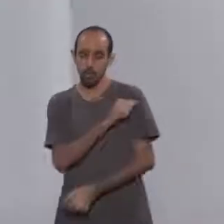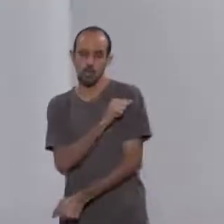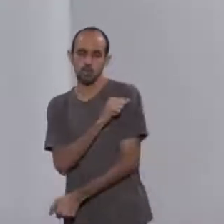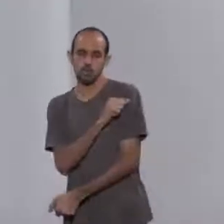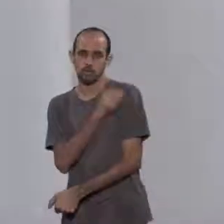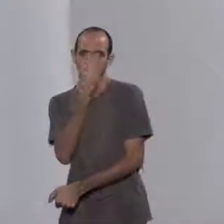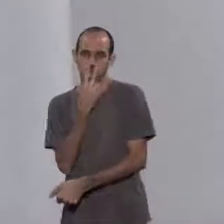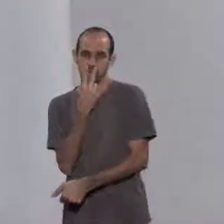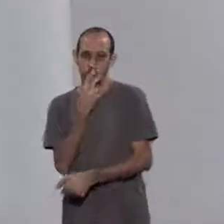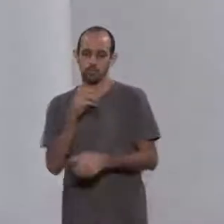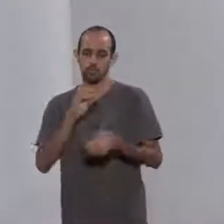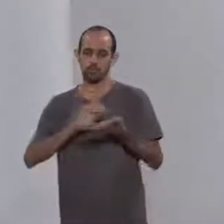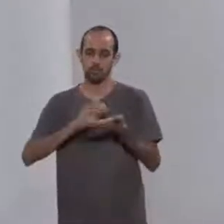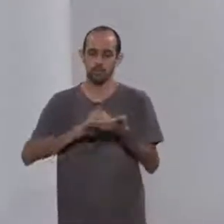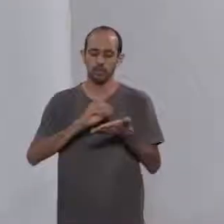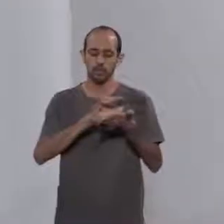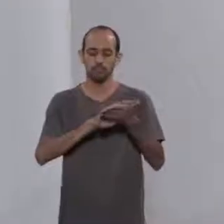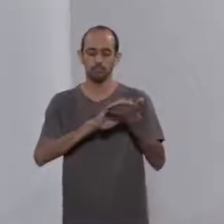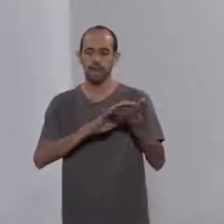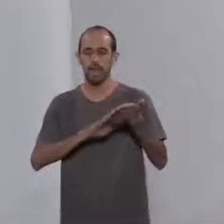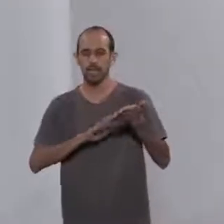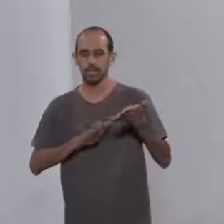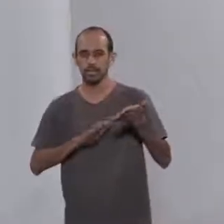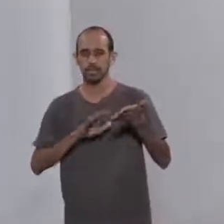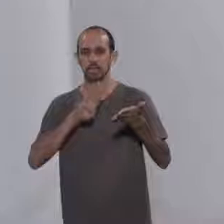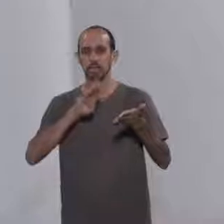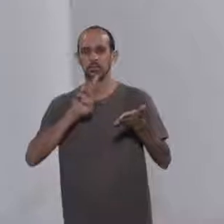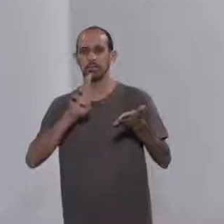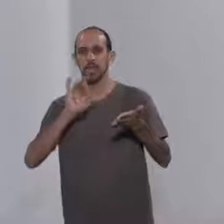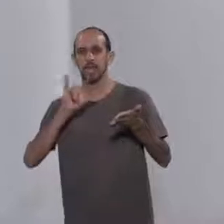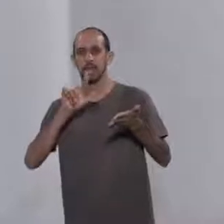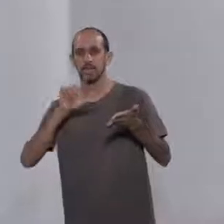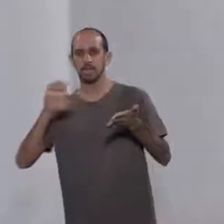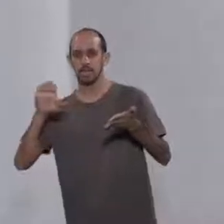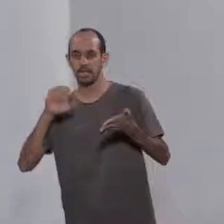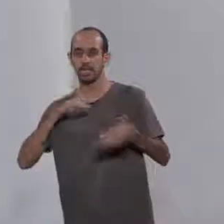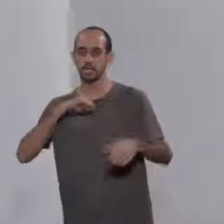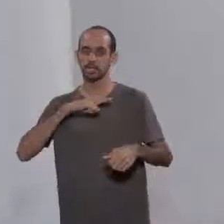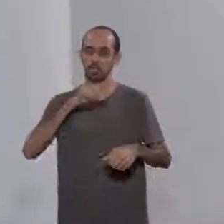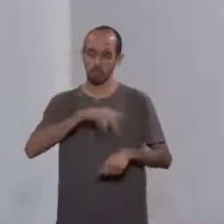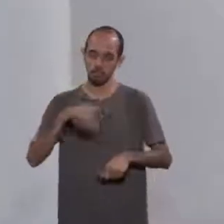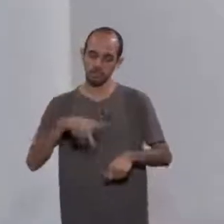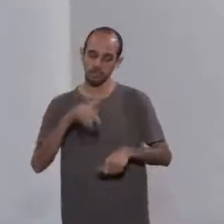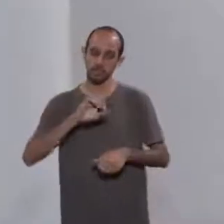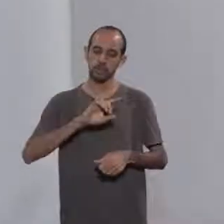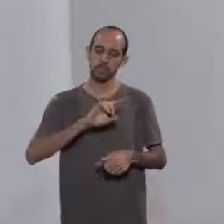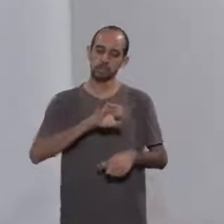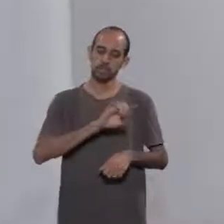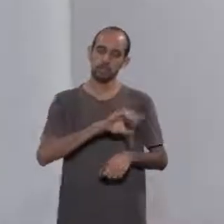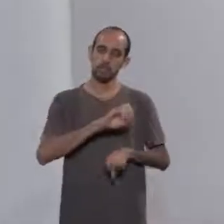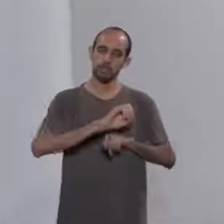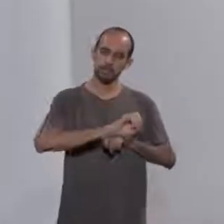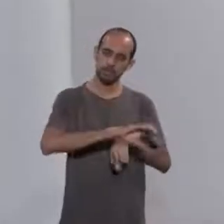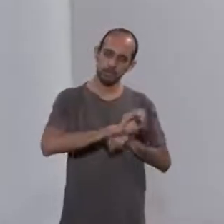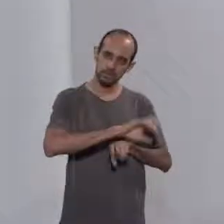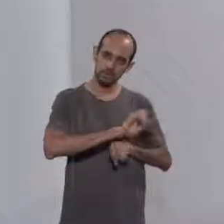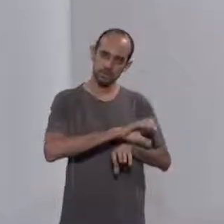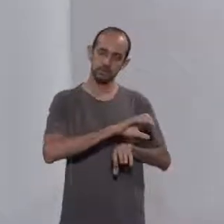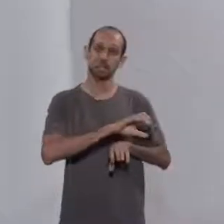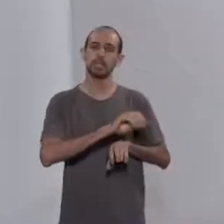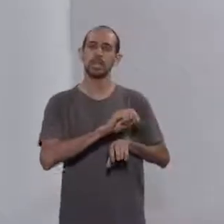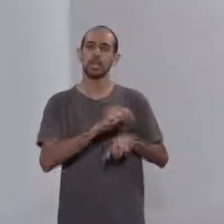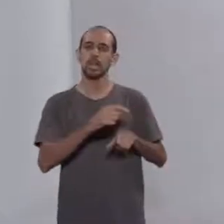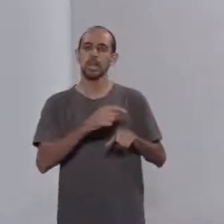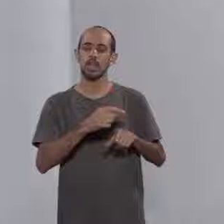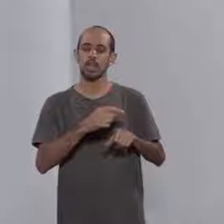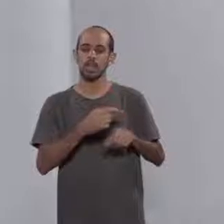não domina o código de leitura e de escrita, que é o Braille, ele tem uma professora, né, especialista para trabalhar esse processo